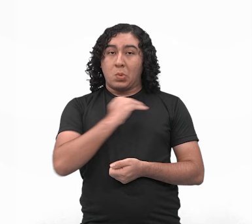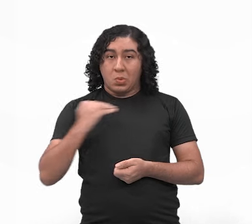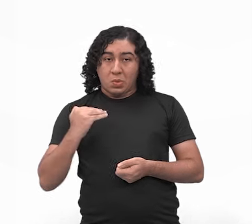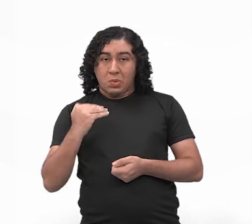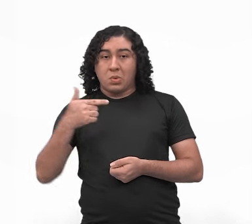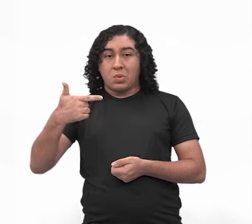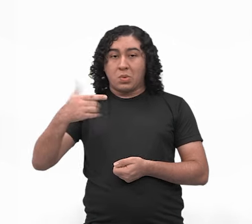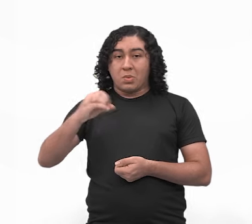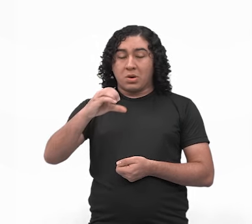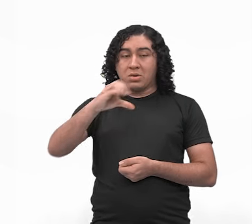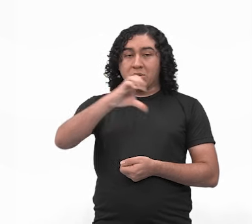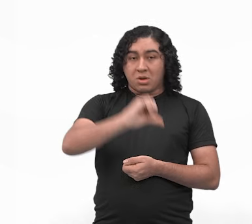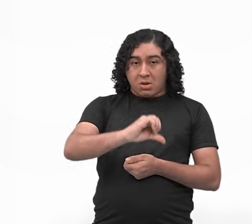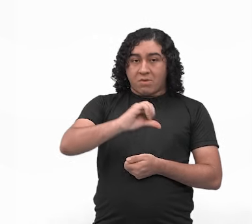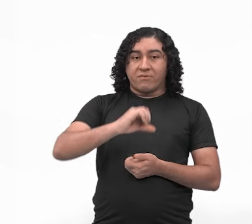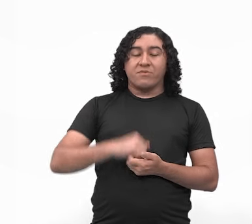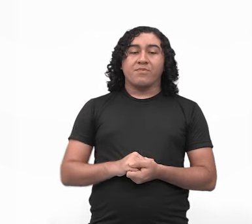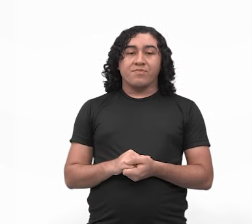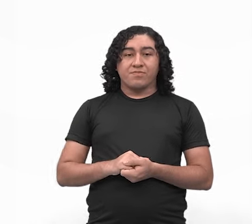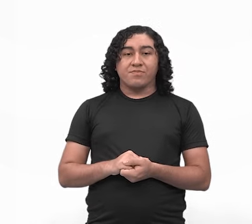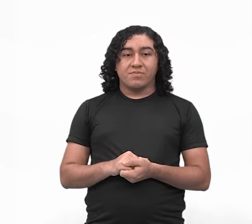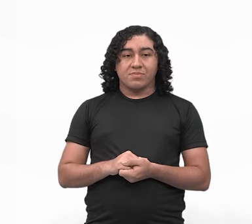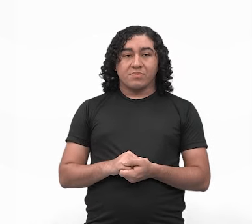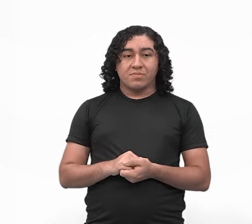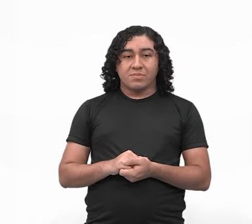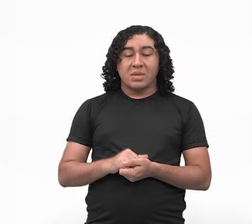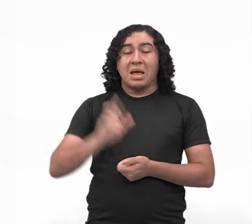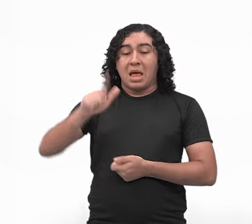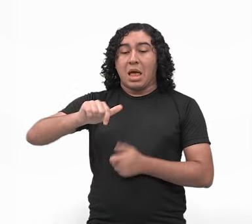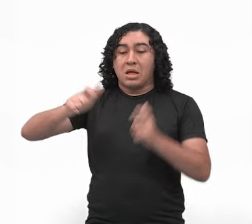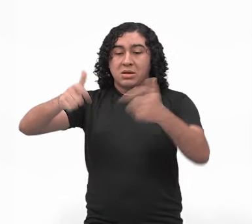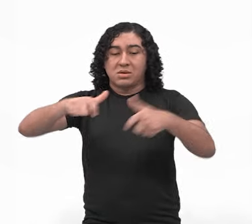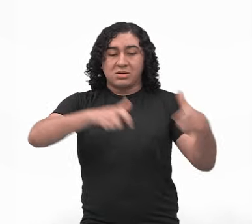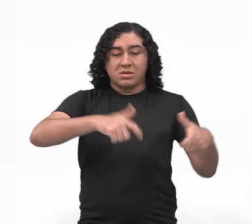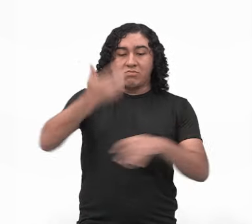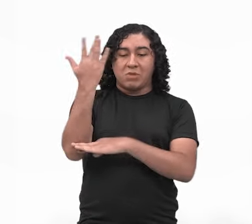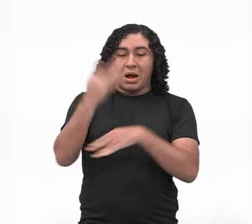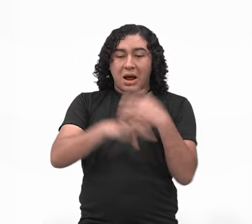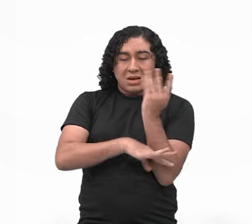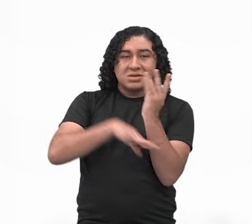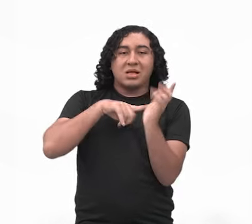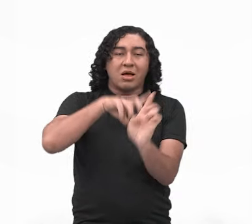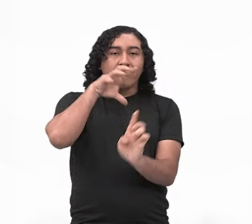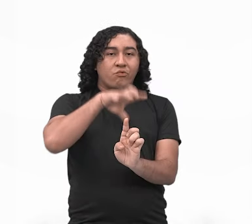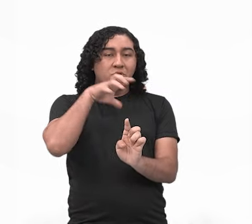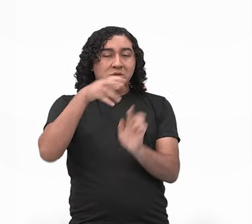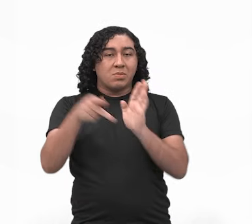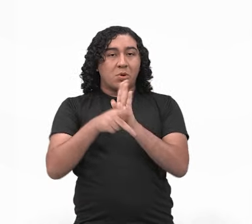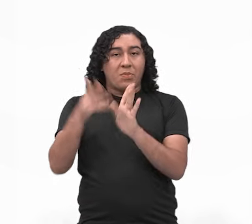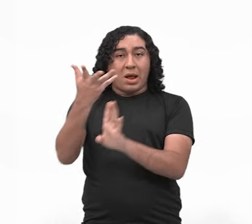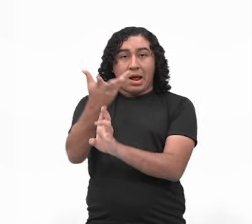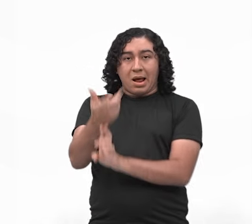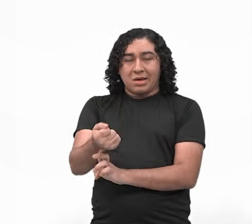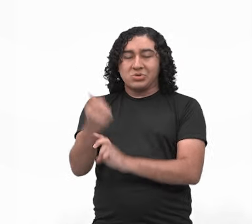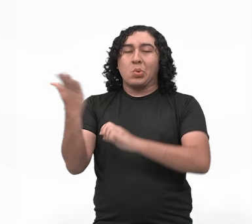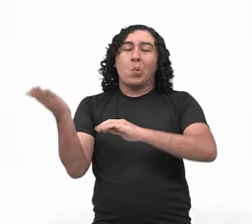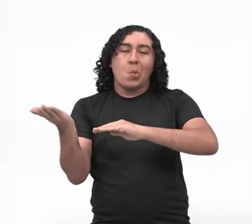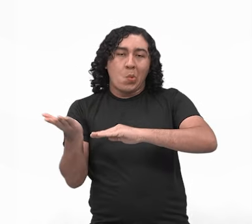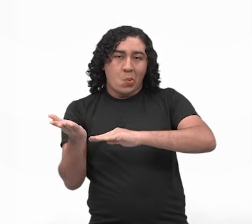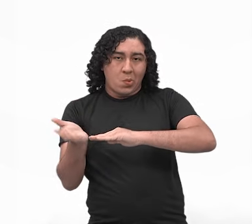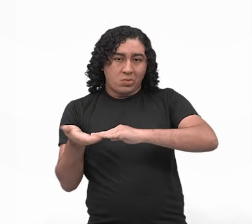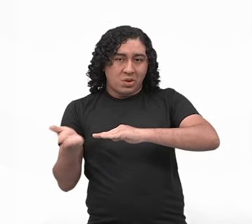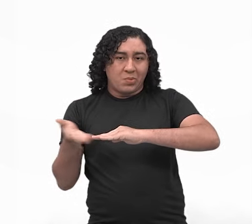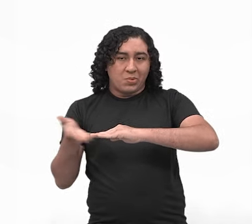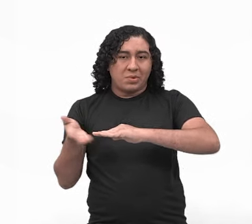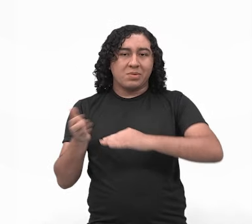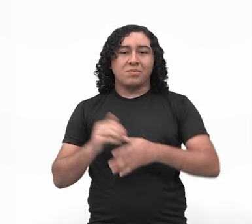de arte ambiental em instalações monumentais continua a influenciar a arte contemporânea, certo? Então,